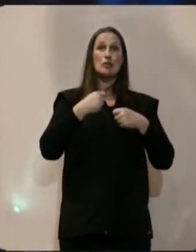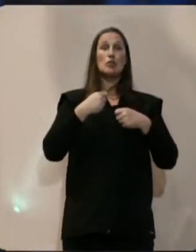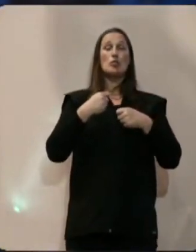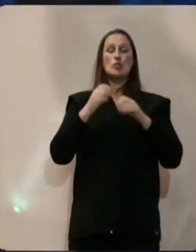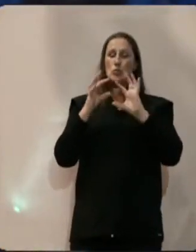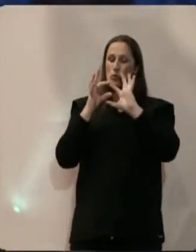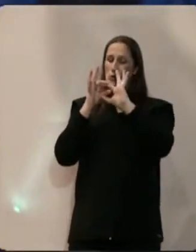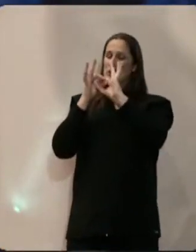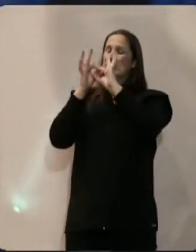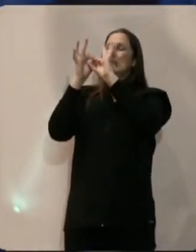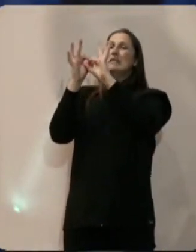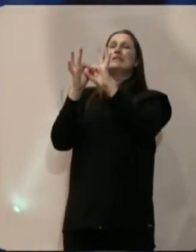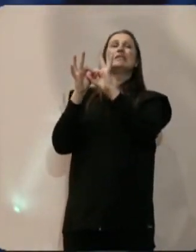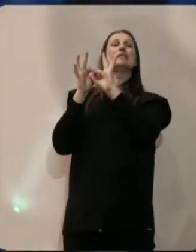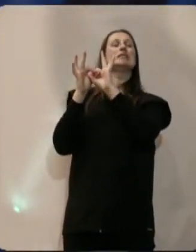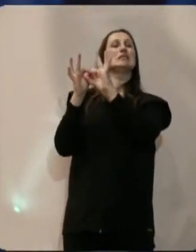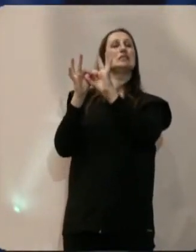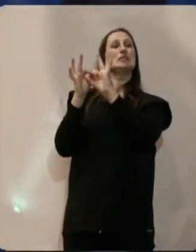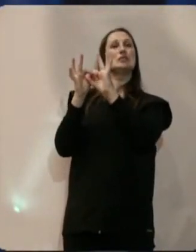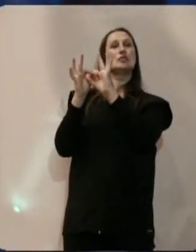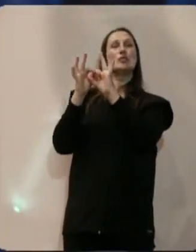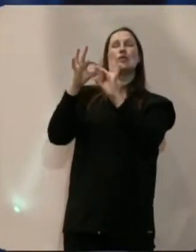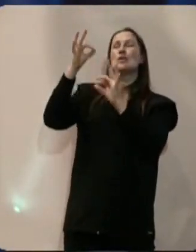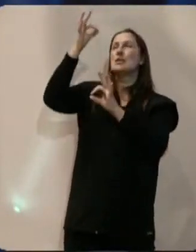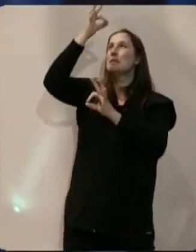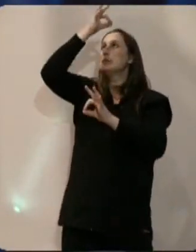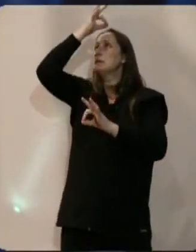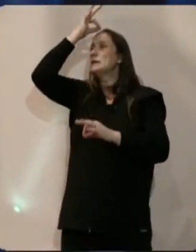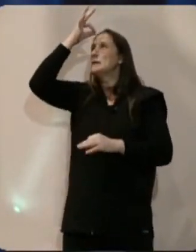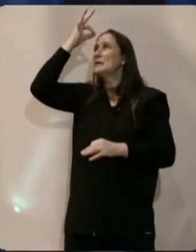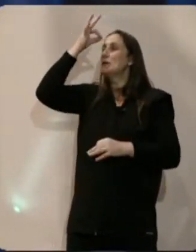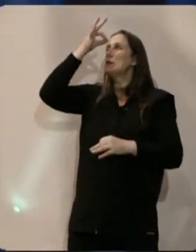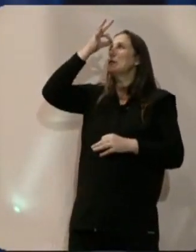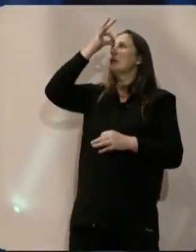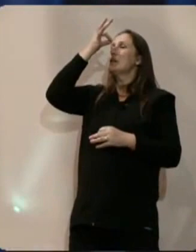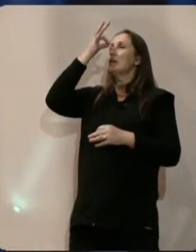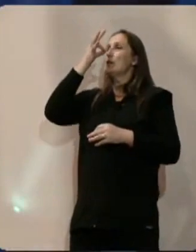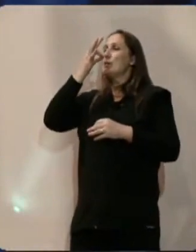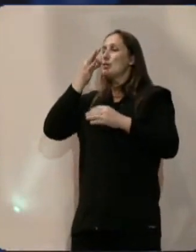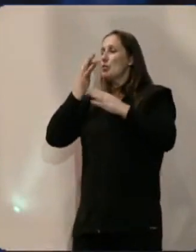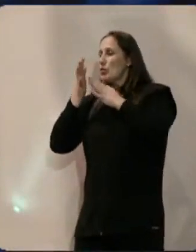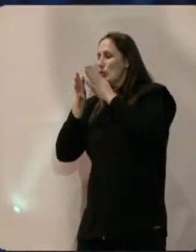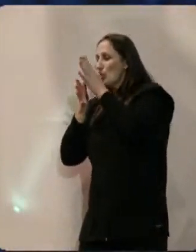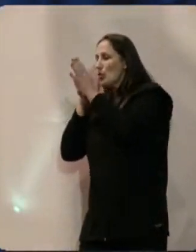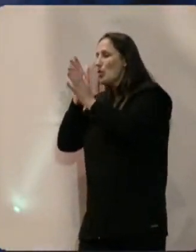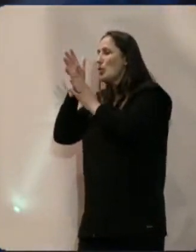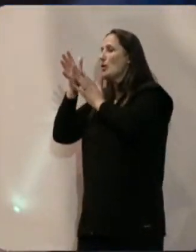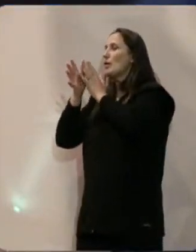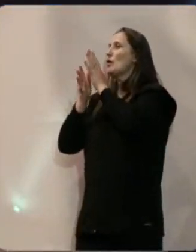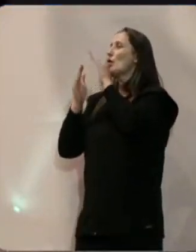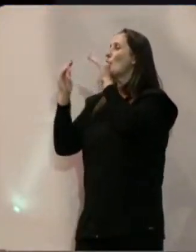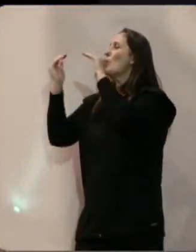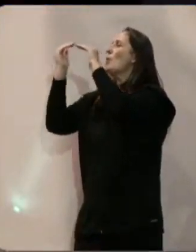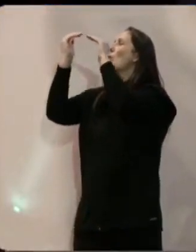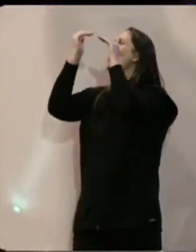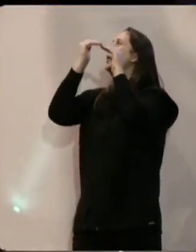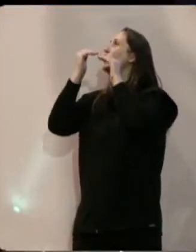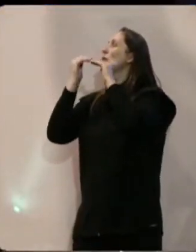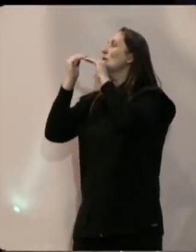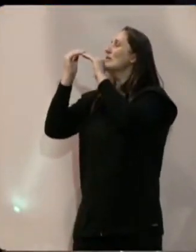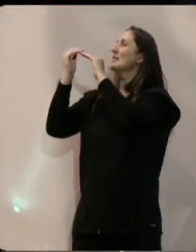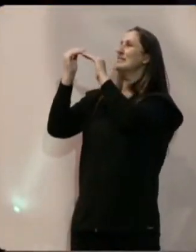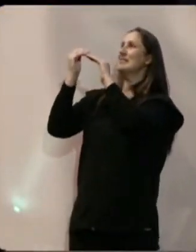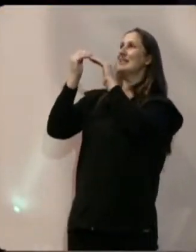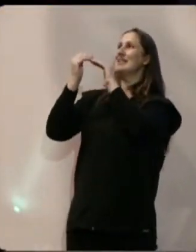deixar o Espírito nos levar a usar a nossa boca para, em concordância com aquilo que